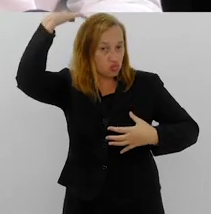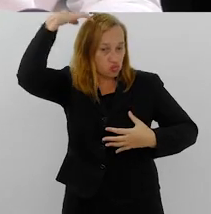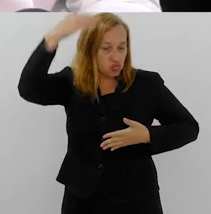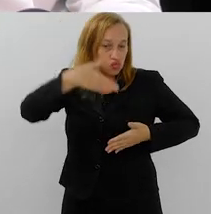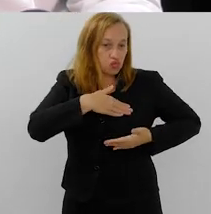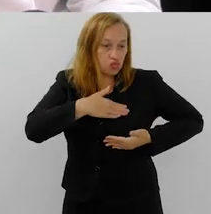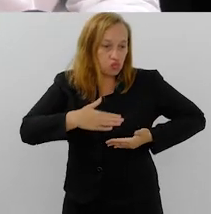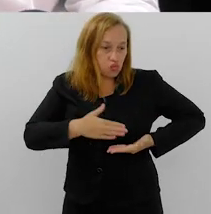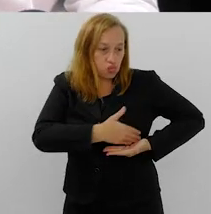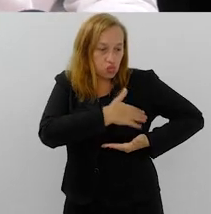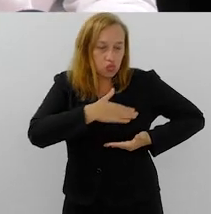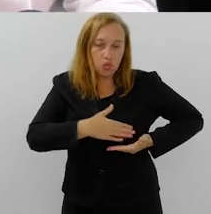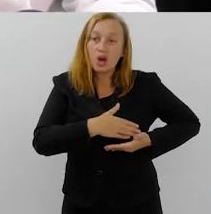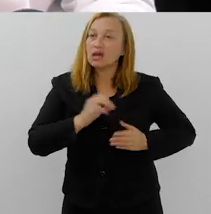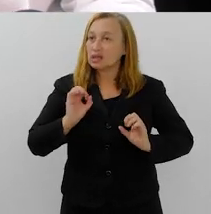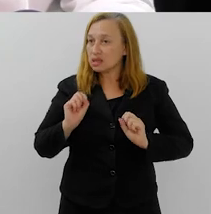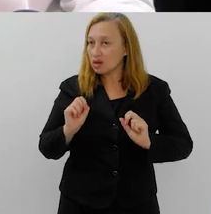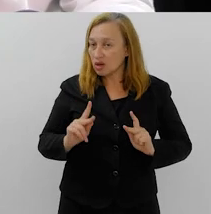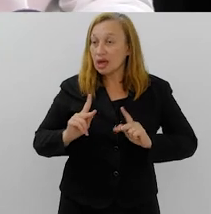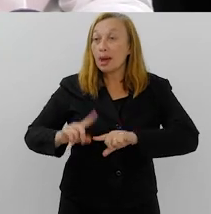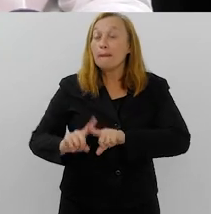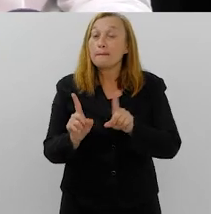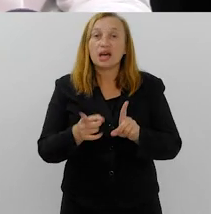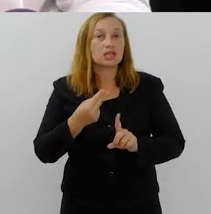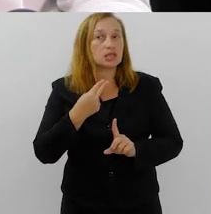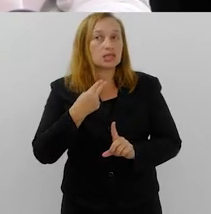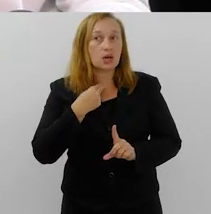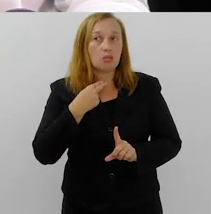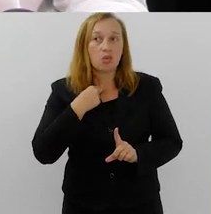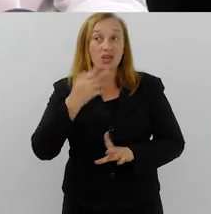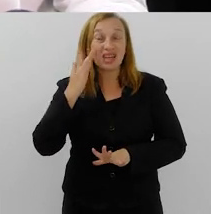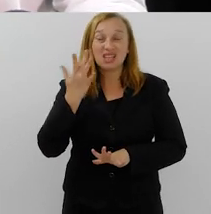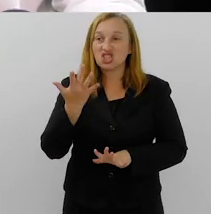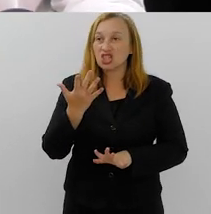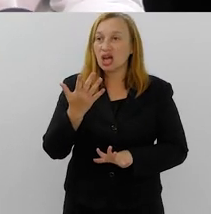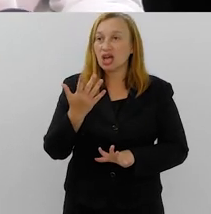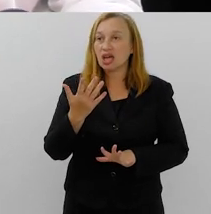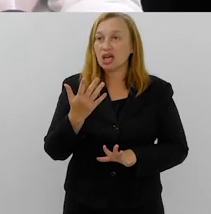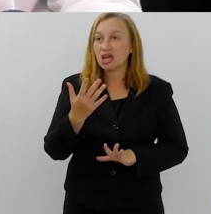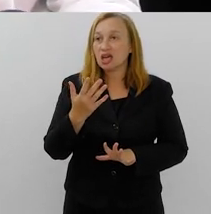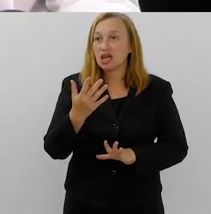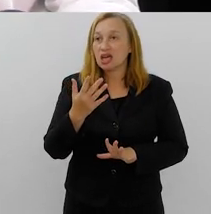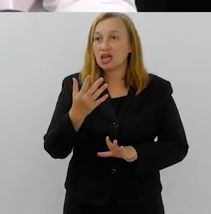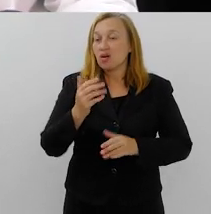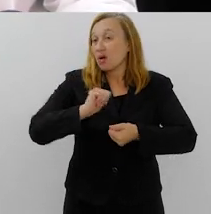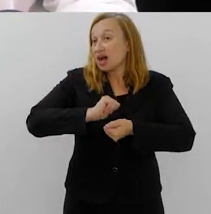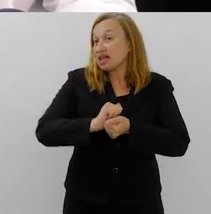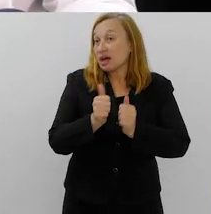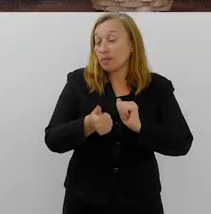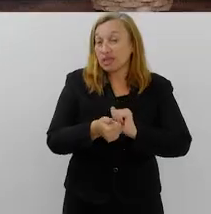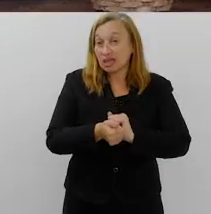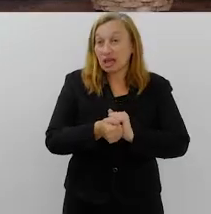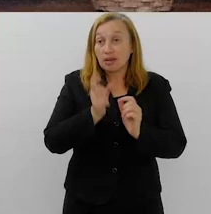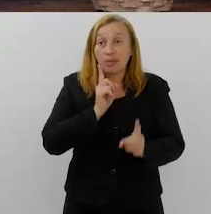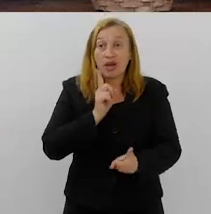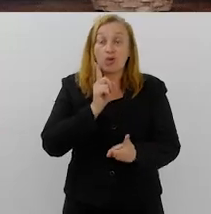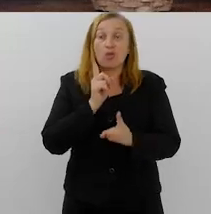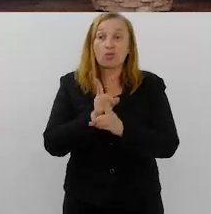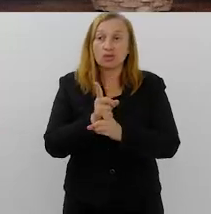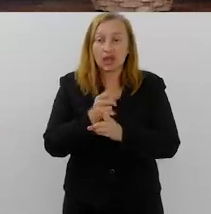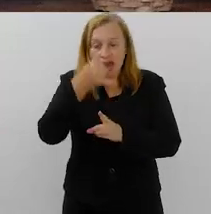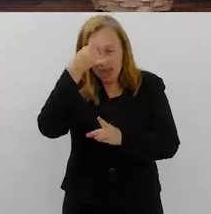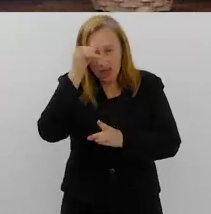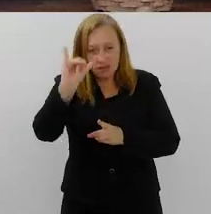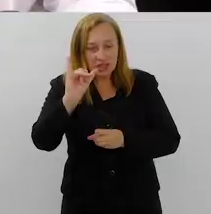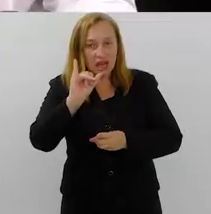banho tá sempre se avaliando e etc mas você não pode considerar isso como uma metodologia adequada